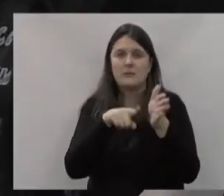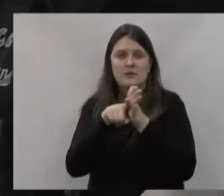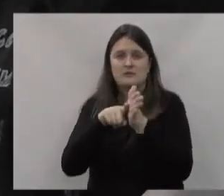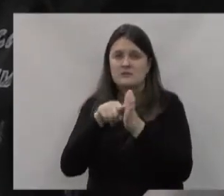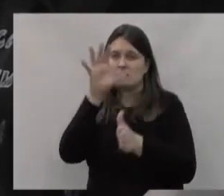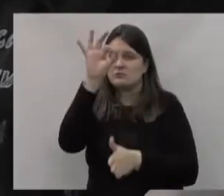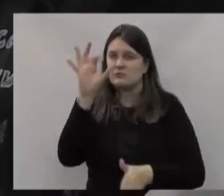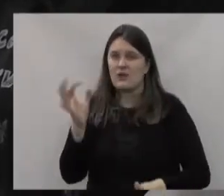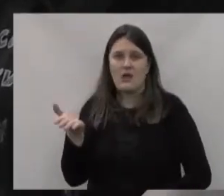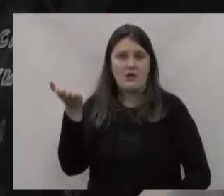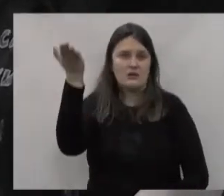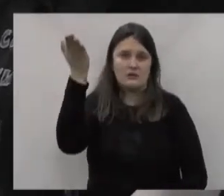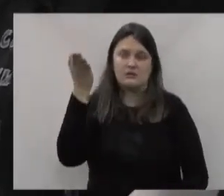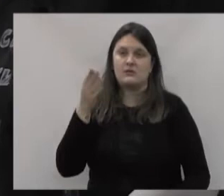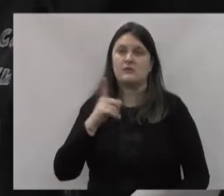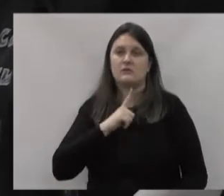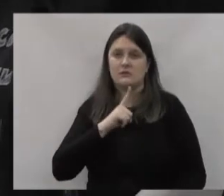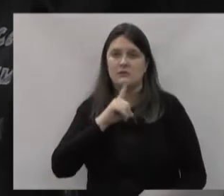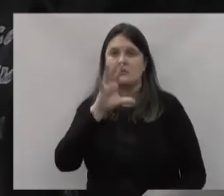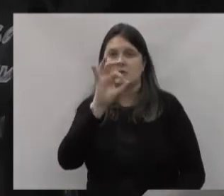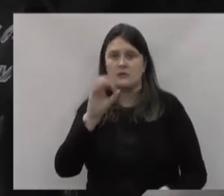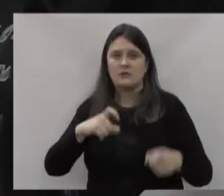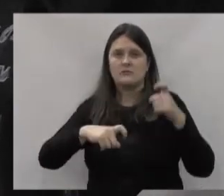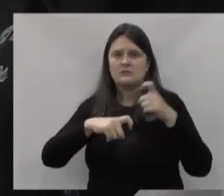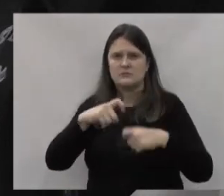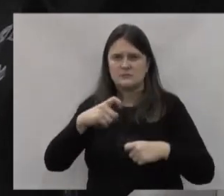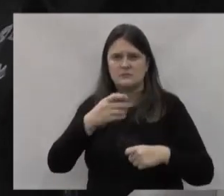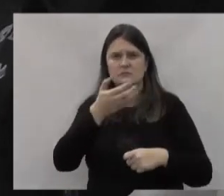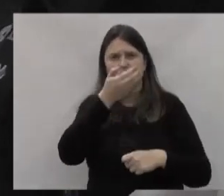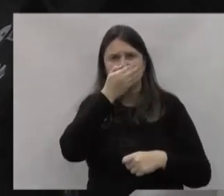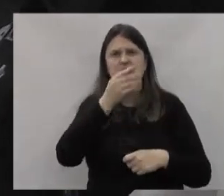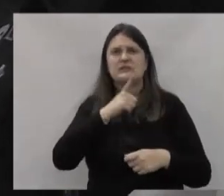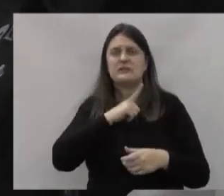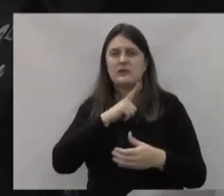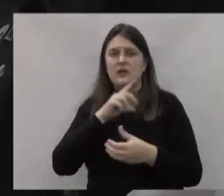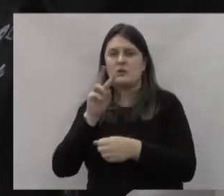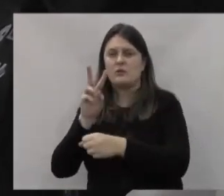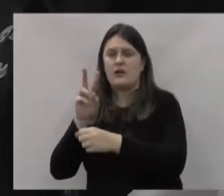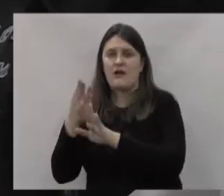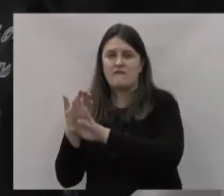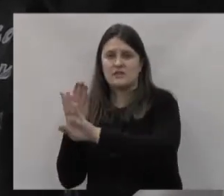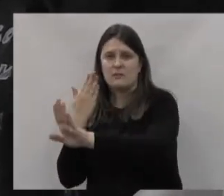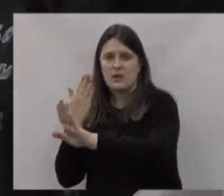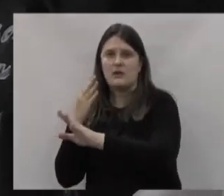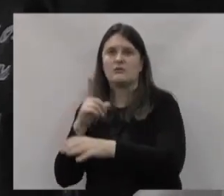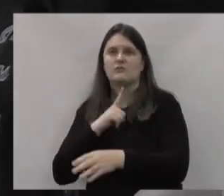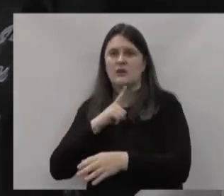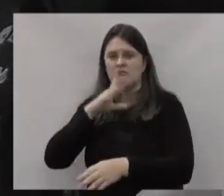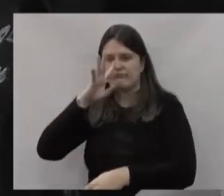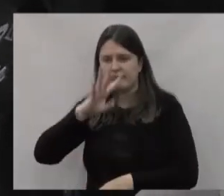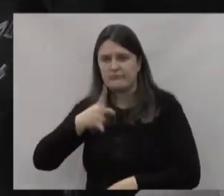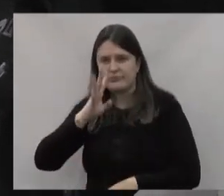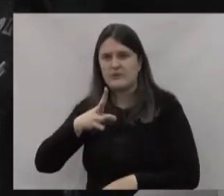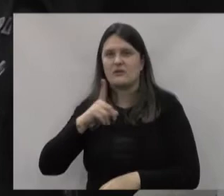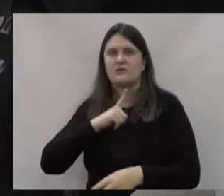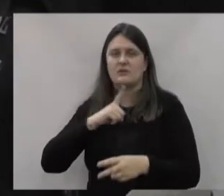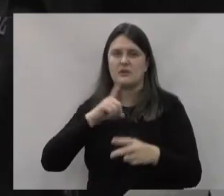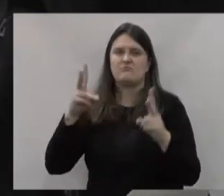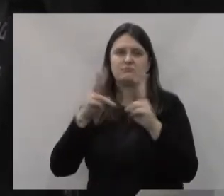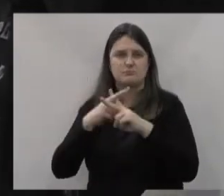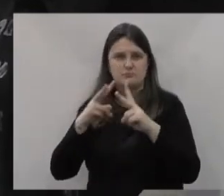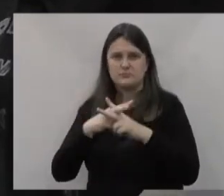altos. Né? Nesses dados estão estupro, estão medidas protetivas, estão ameaças, estão lesão